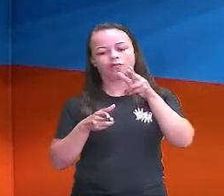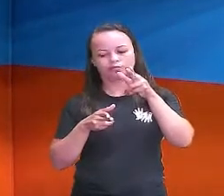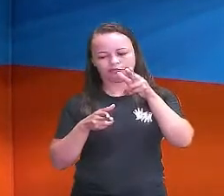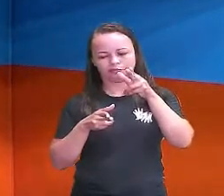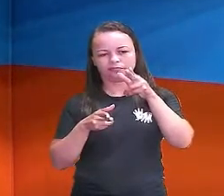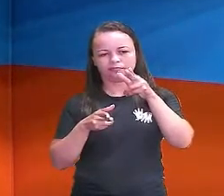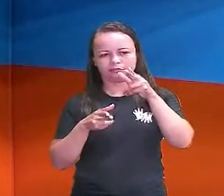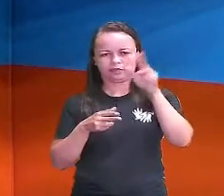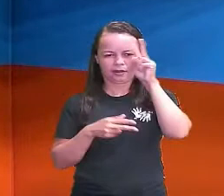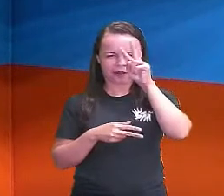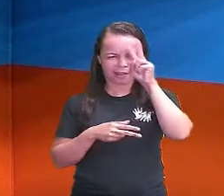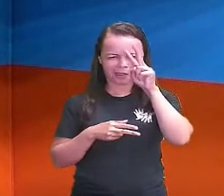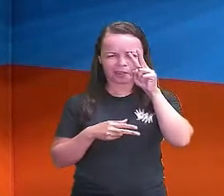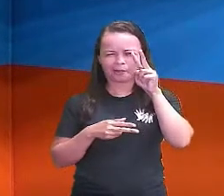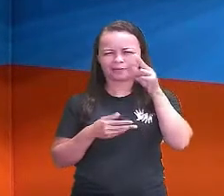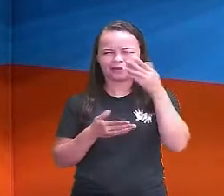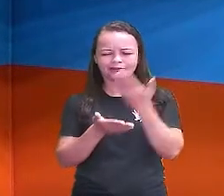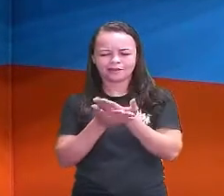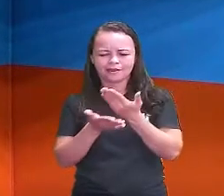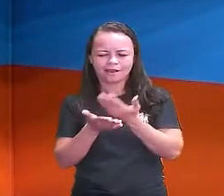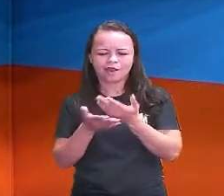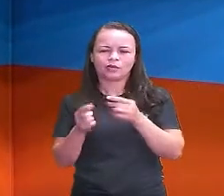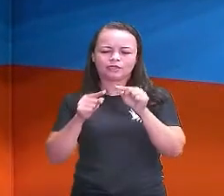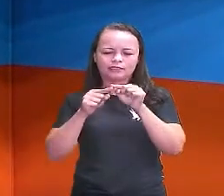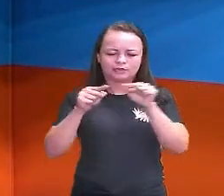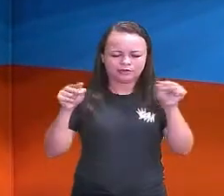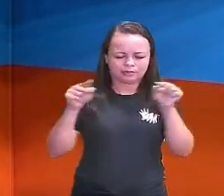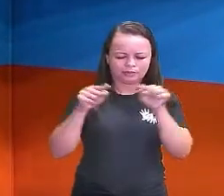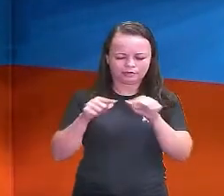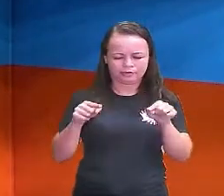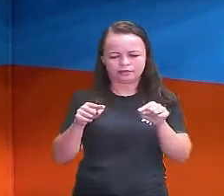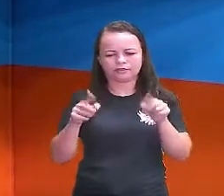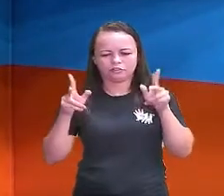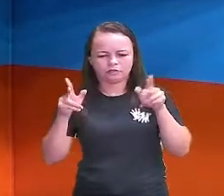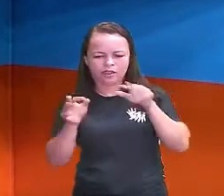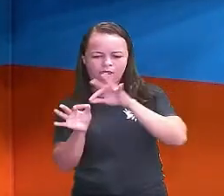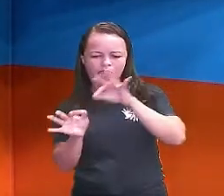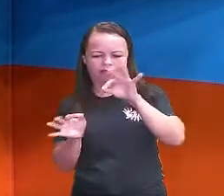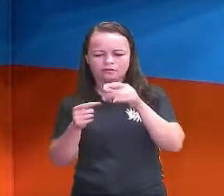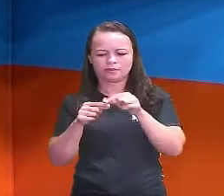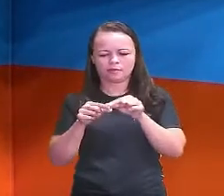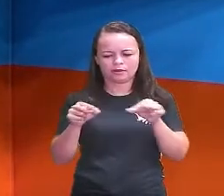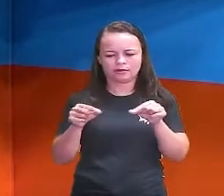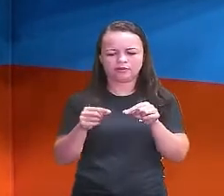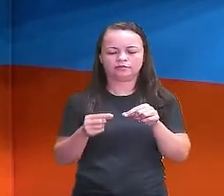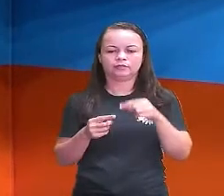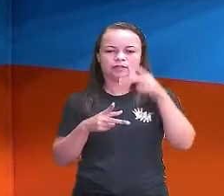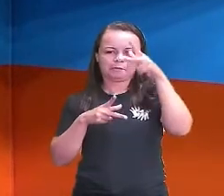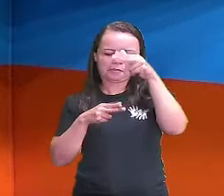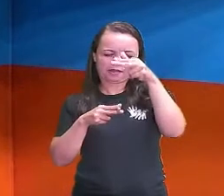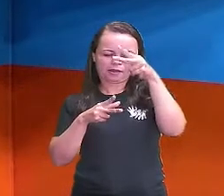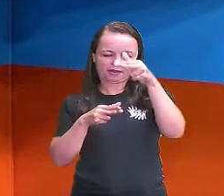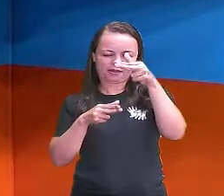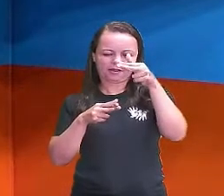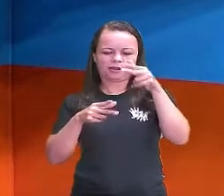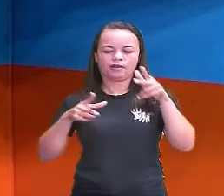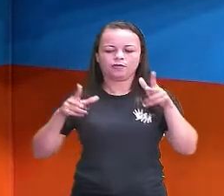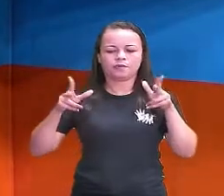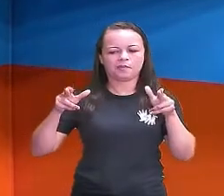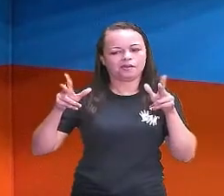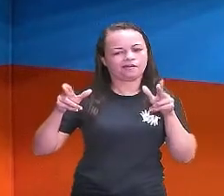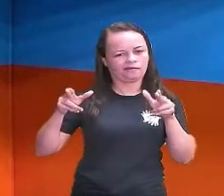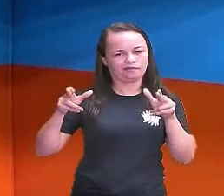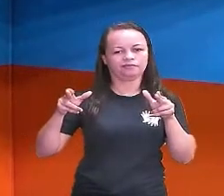Lembra da nossa aula de linhas retas, linhas paralelas? Então, esse é paralelo a esse e esse aqui